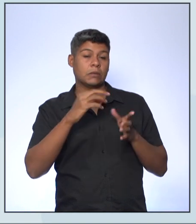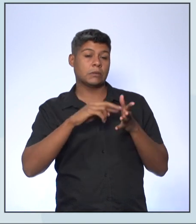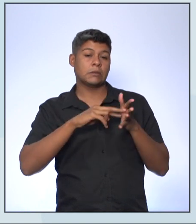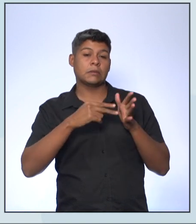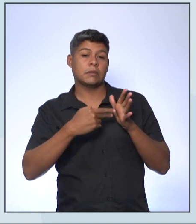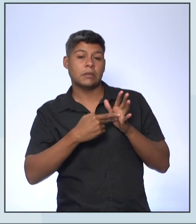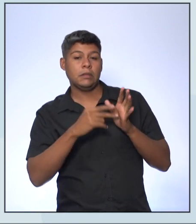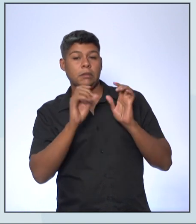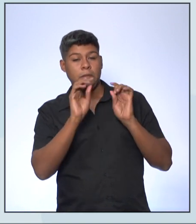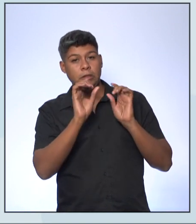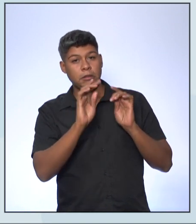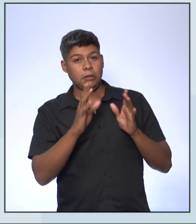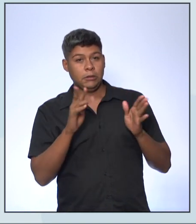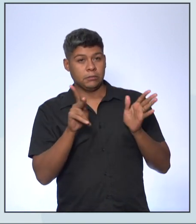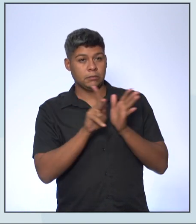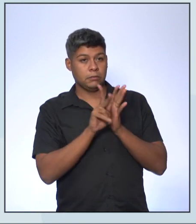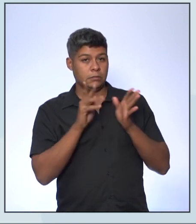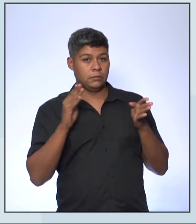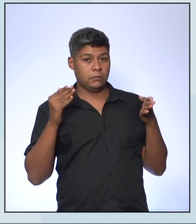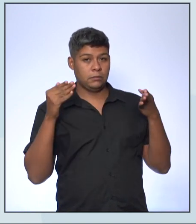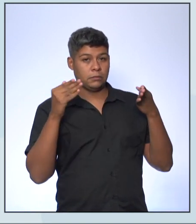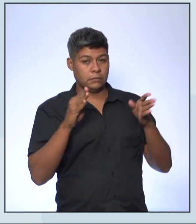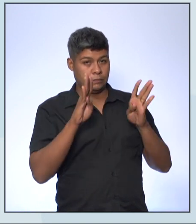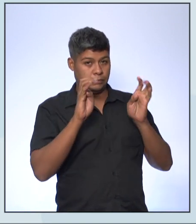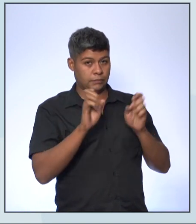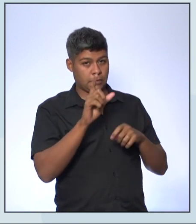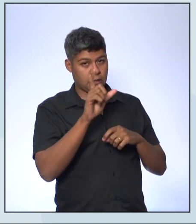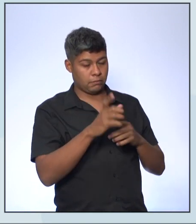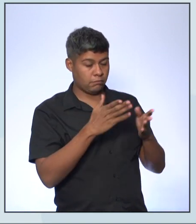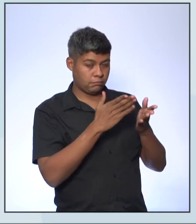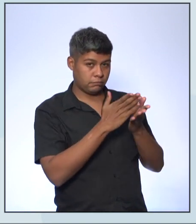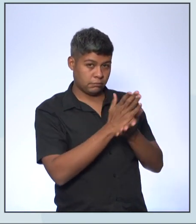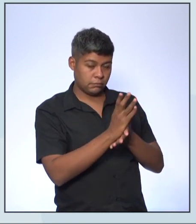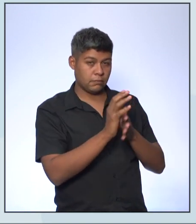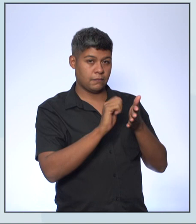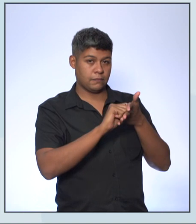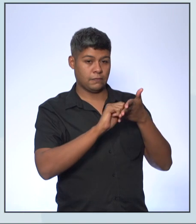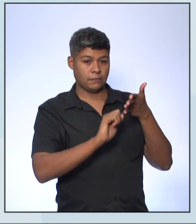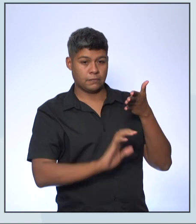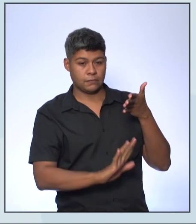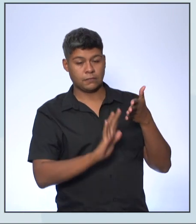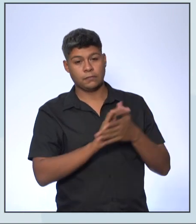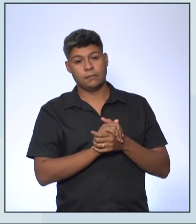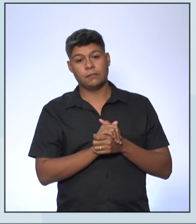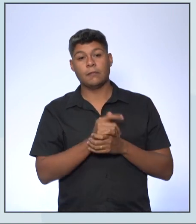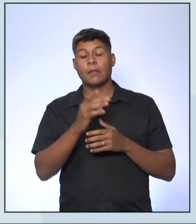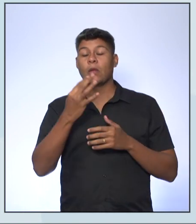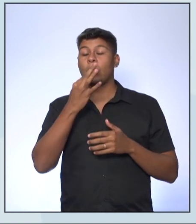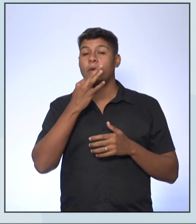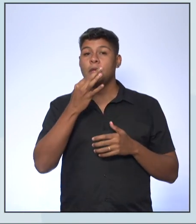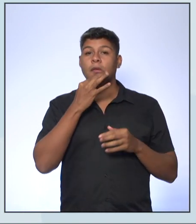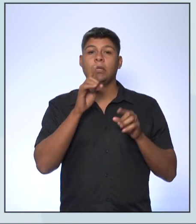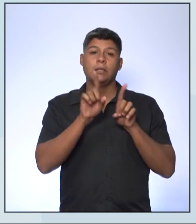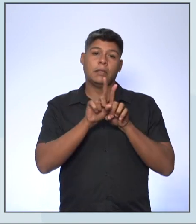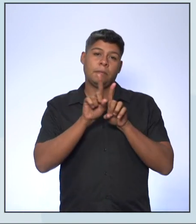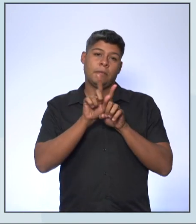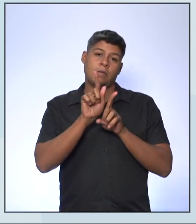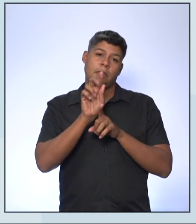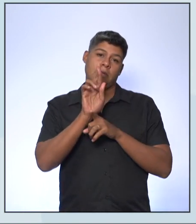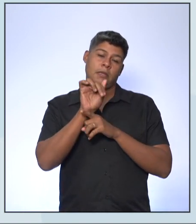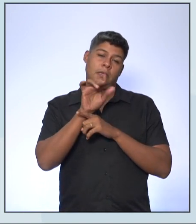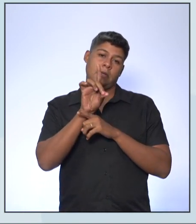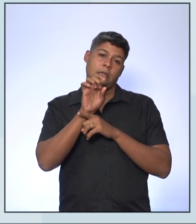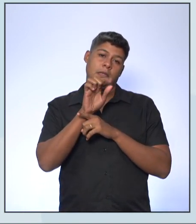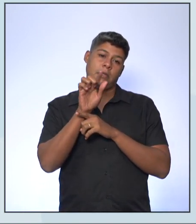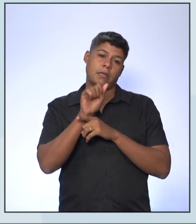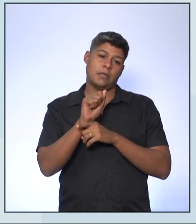dessas especificações, que mostrou que vocês foram muito bem, porque vocês acertaram os exercícios, né? E aí nós conhecemos um pouquinho sobre essas grandezas físicas